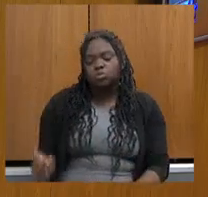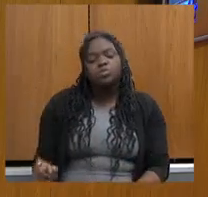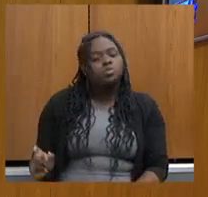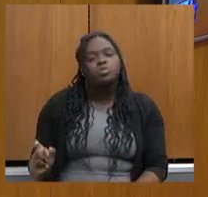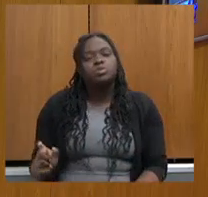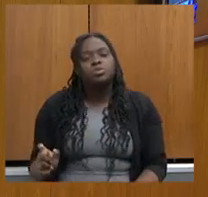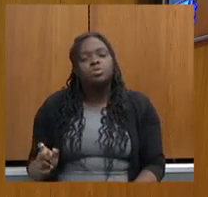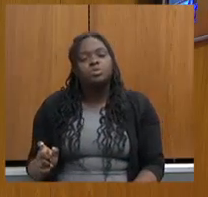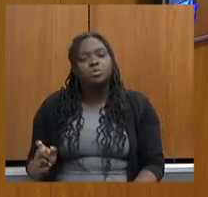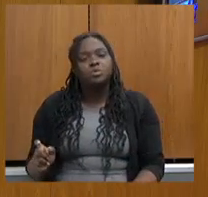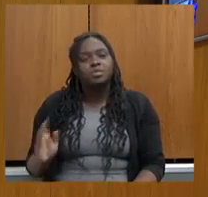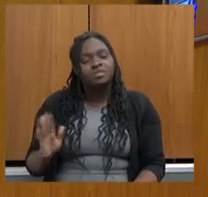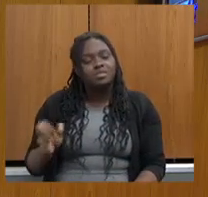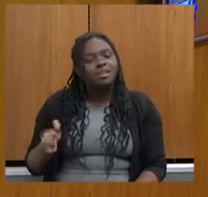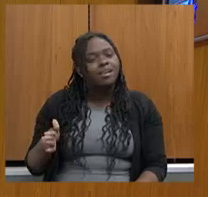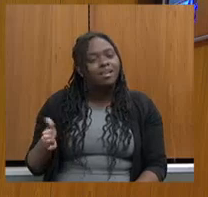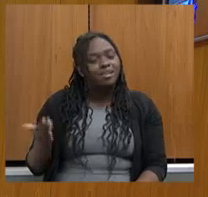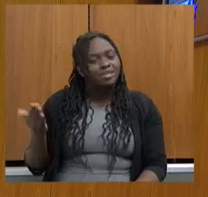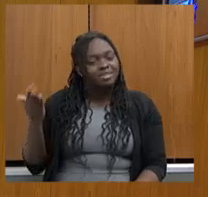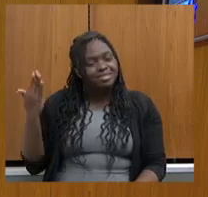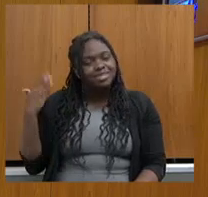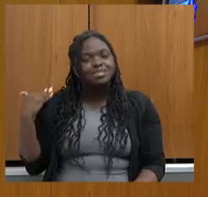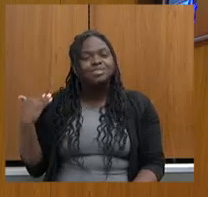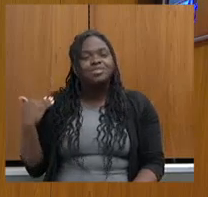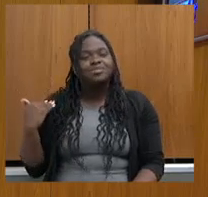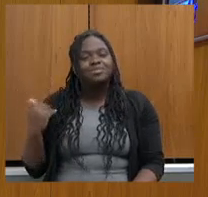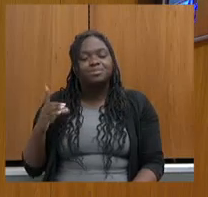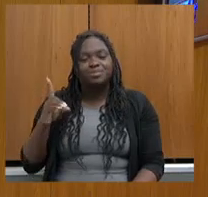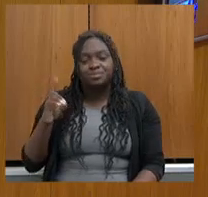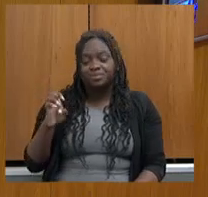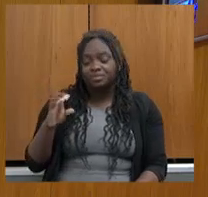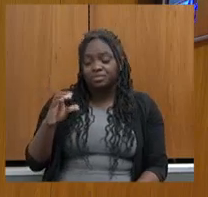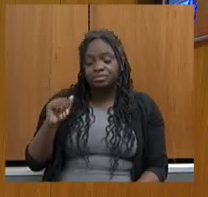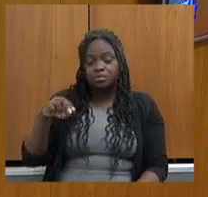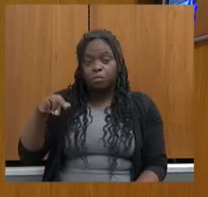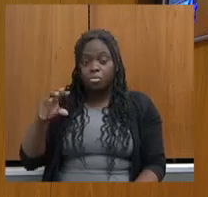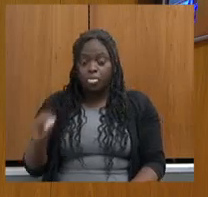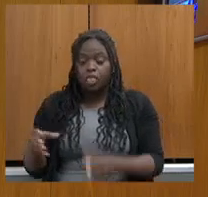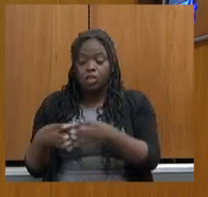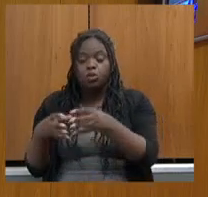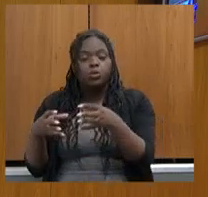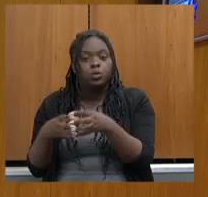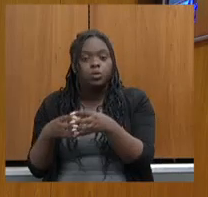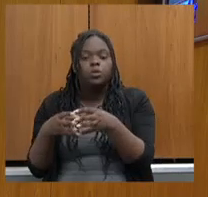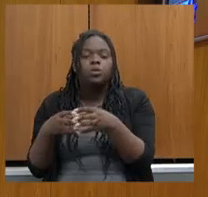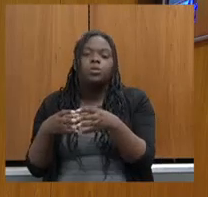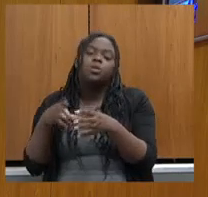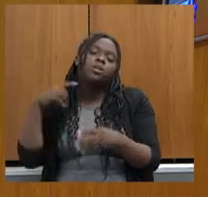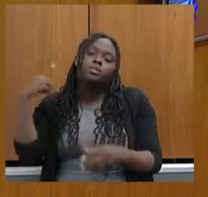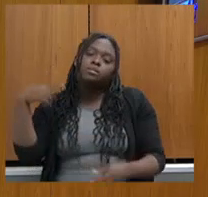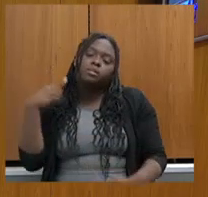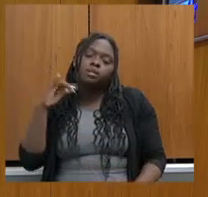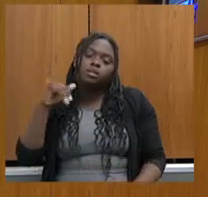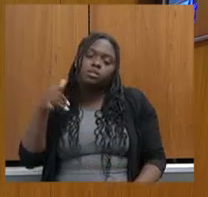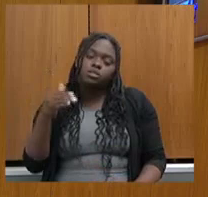longas datas né o nosso ilustre o decano aqui da comissão Deputado João Leite